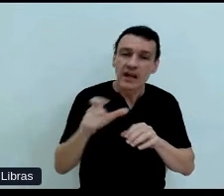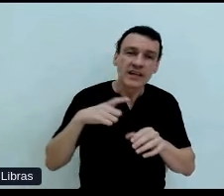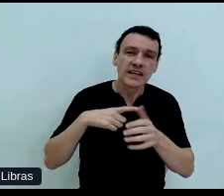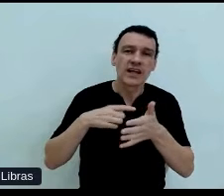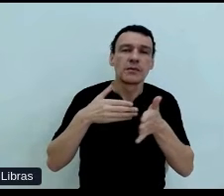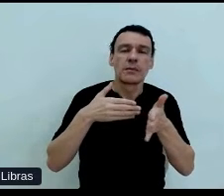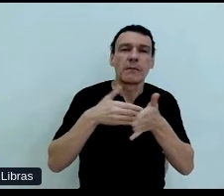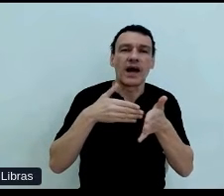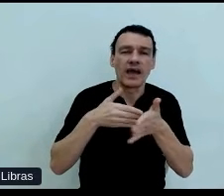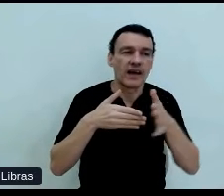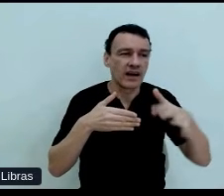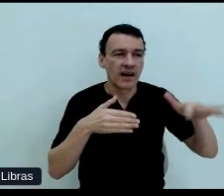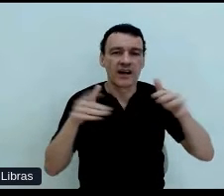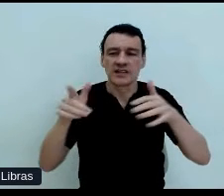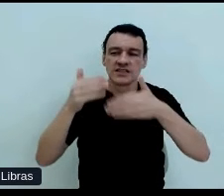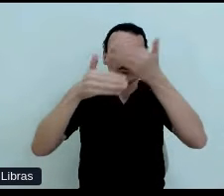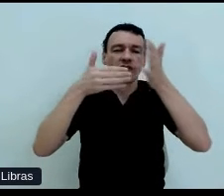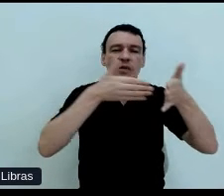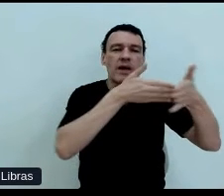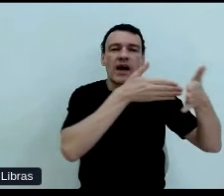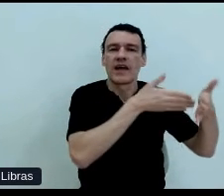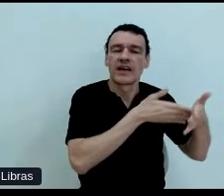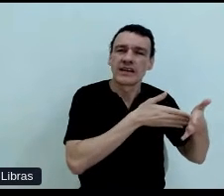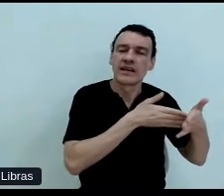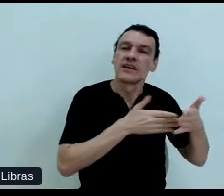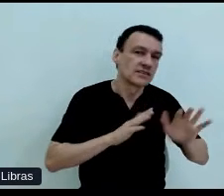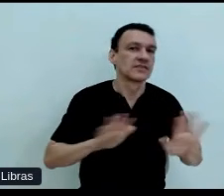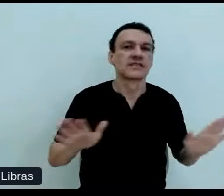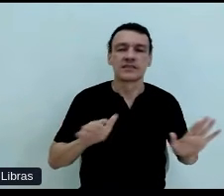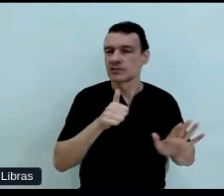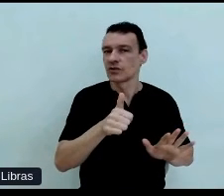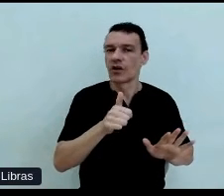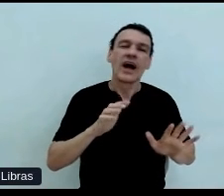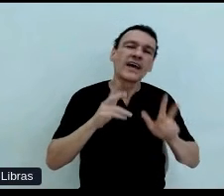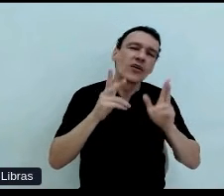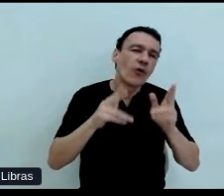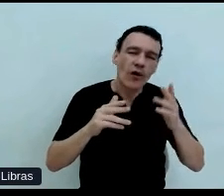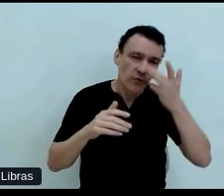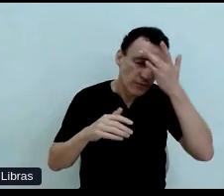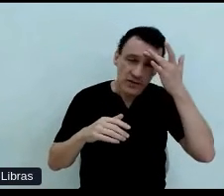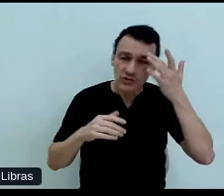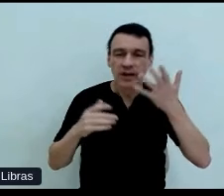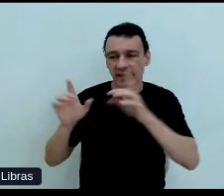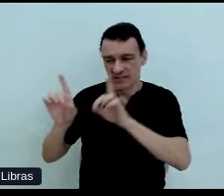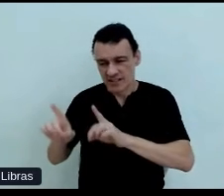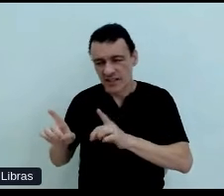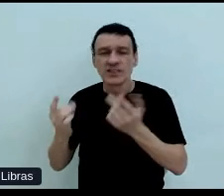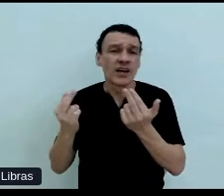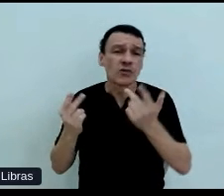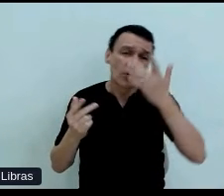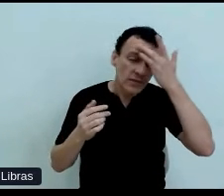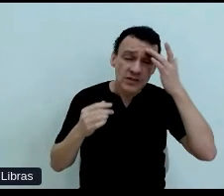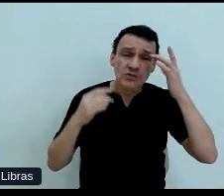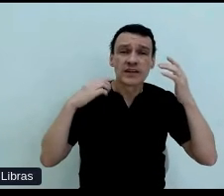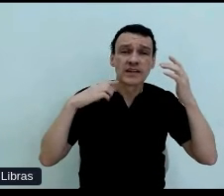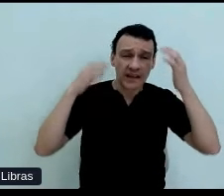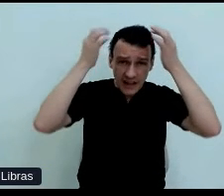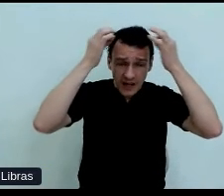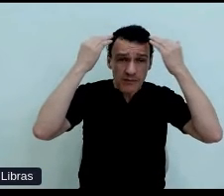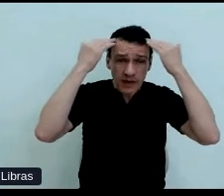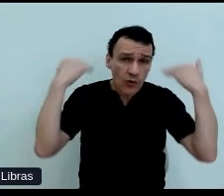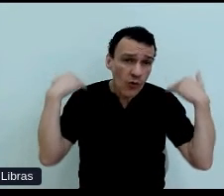o déficit de algo. Por isso que aqui a gente passa a entender a deficiência como uma característica